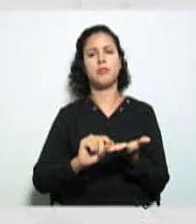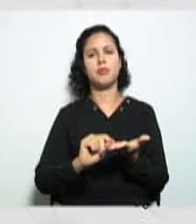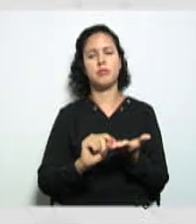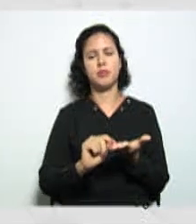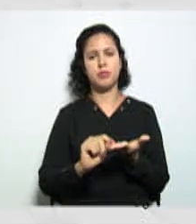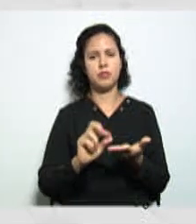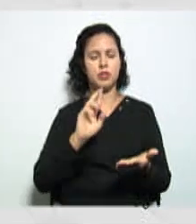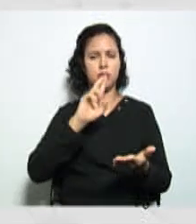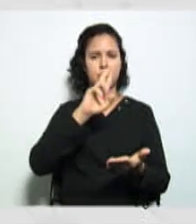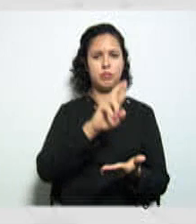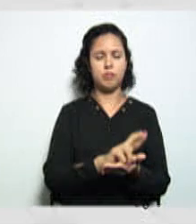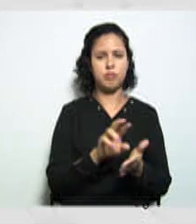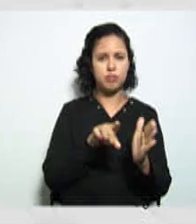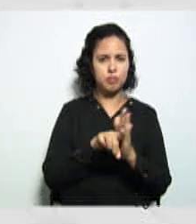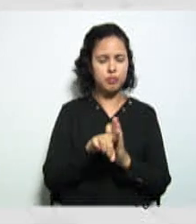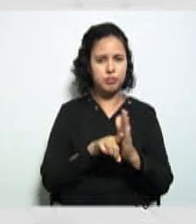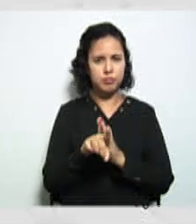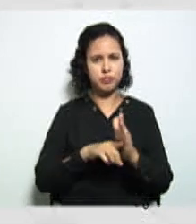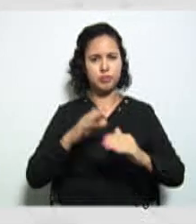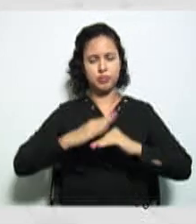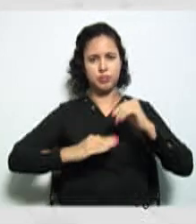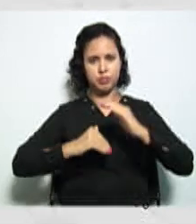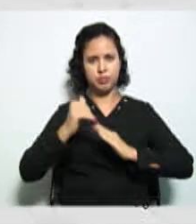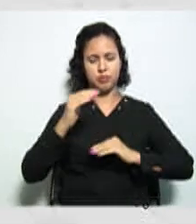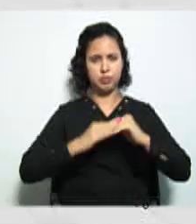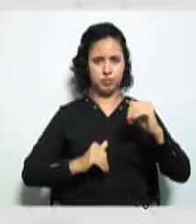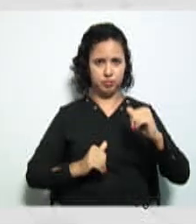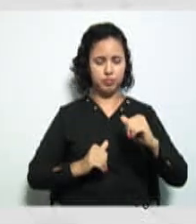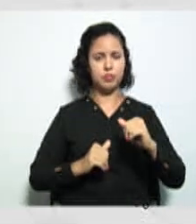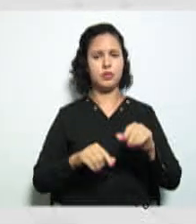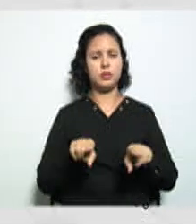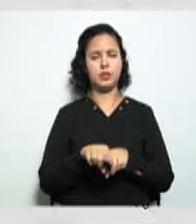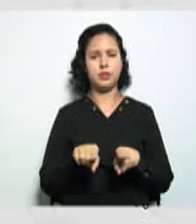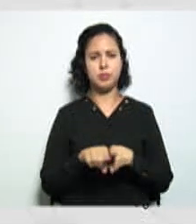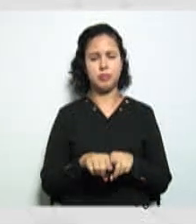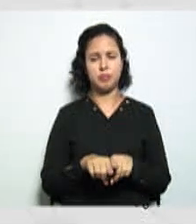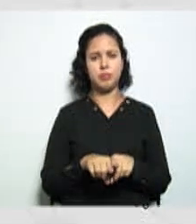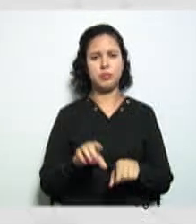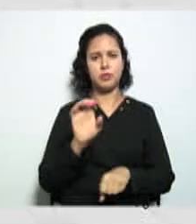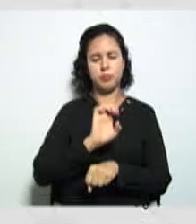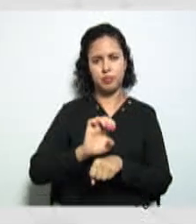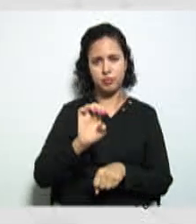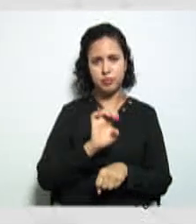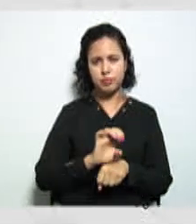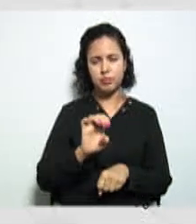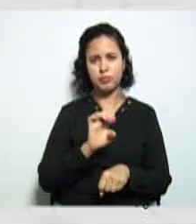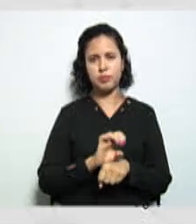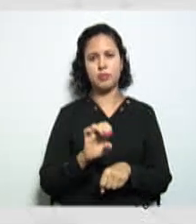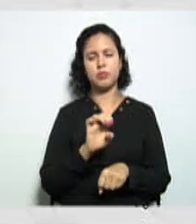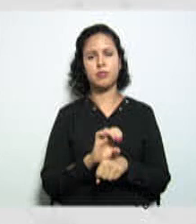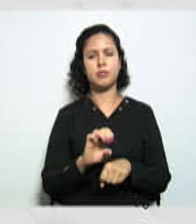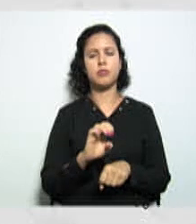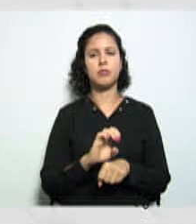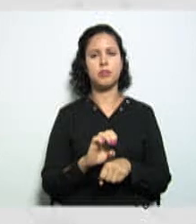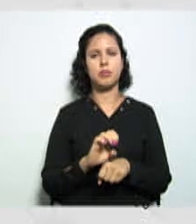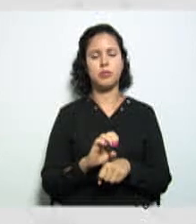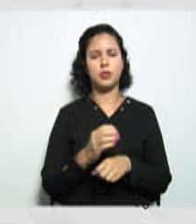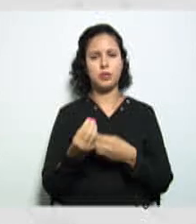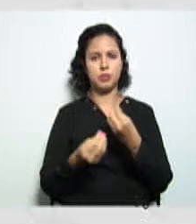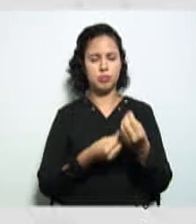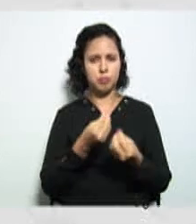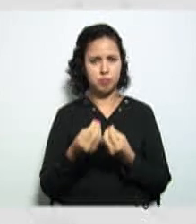de resultados de pesquisas e de práticas profissionais, concepção de estágio, operacionalização do